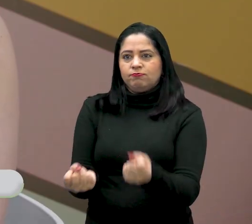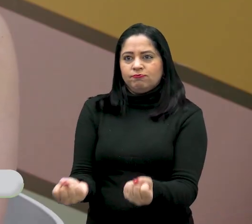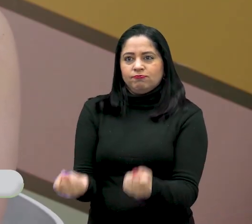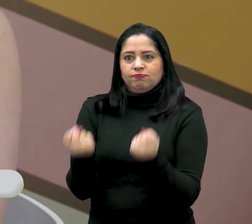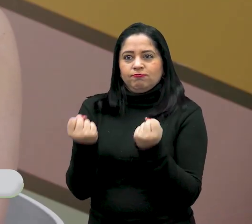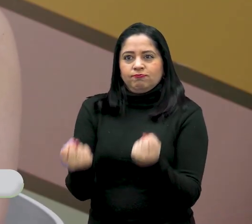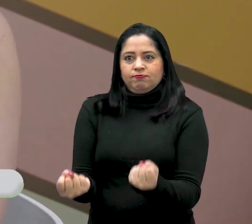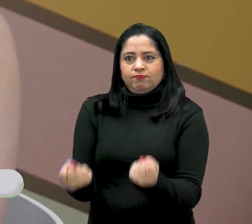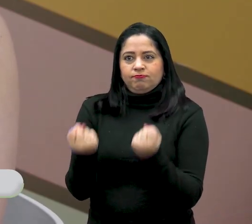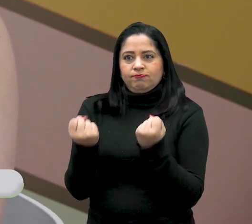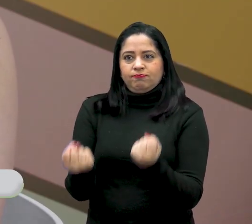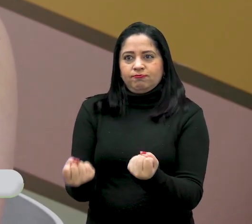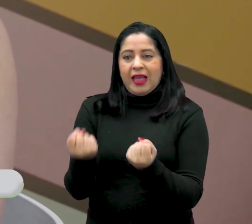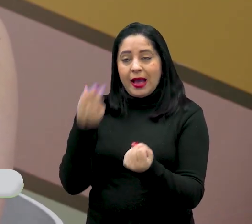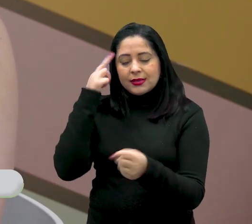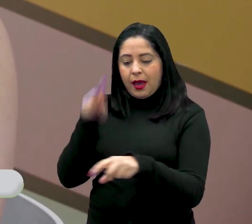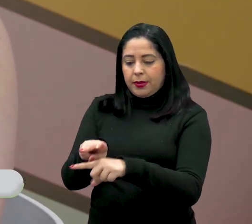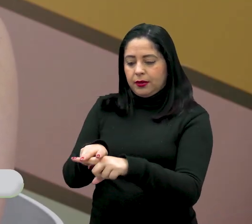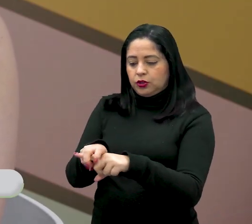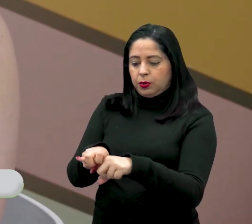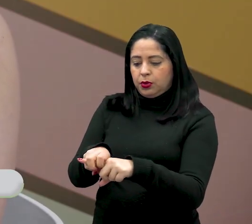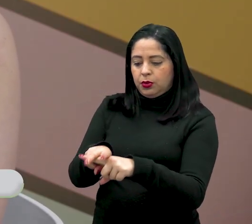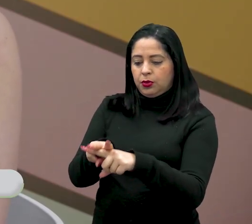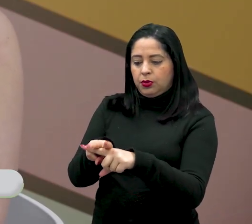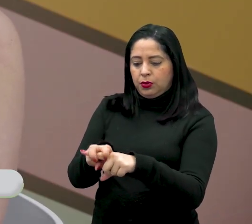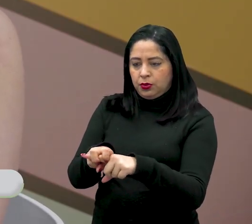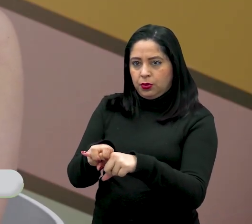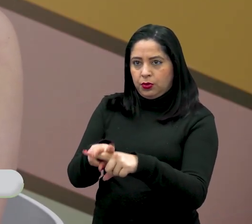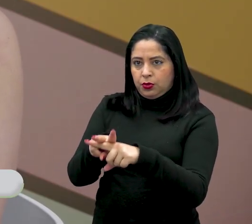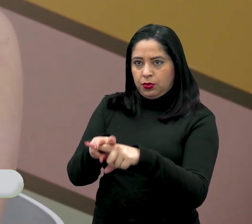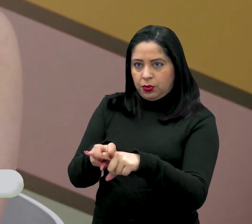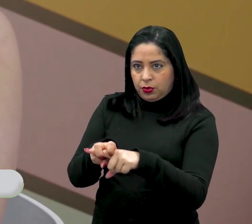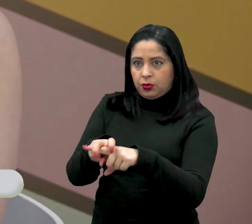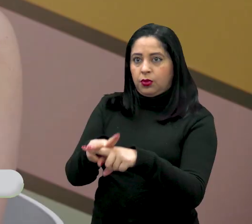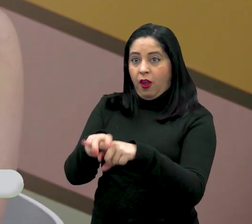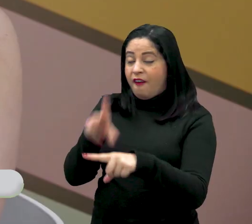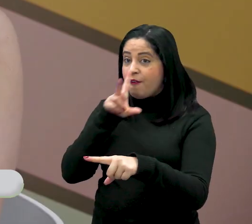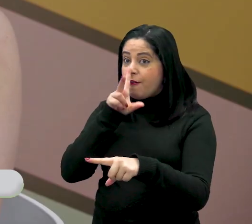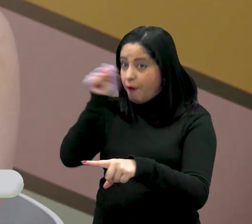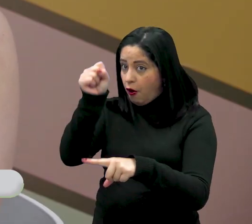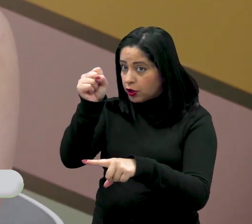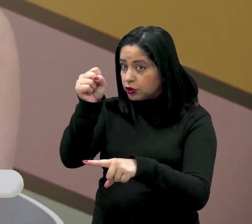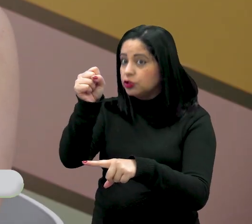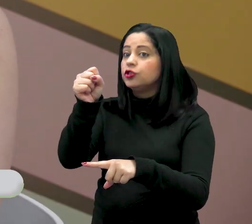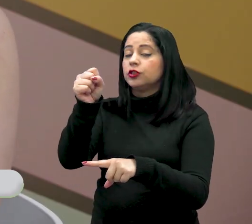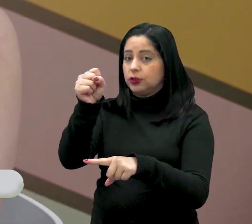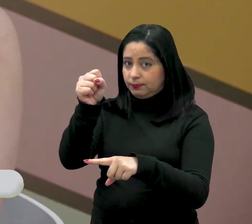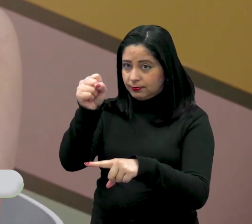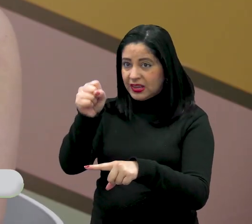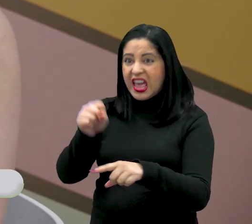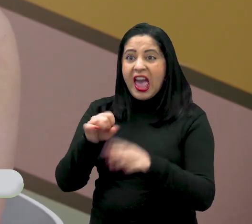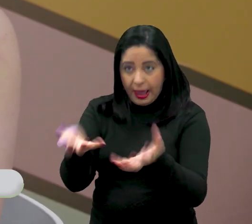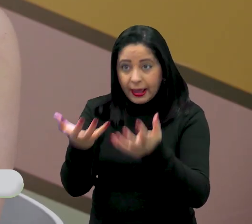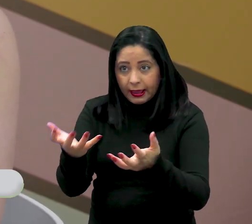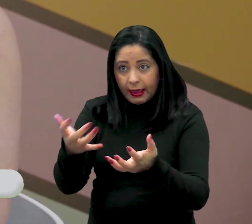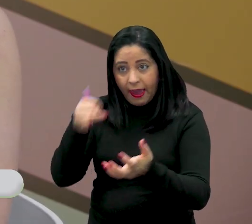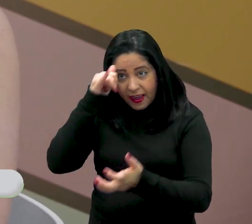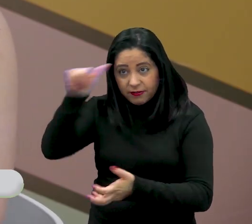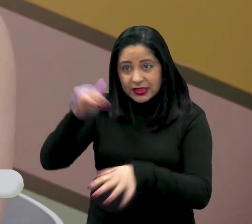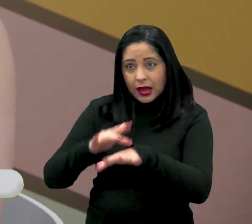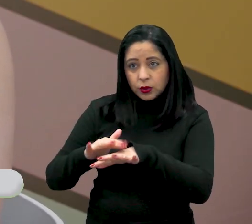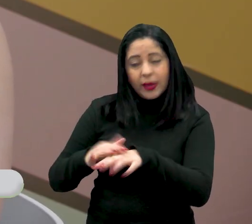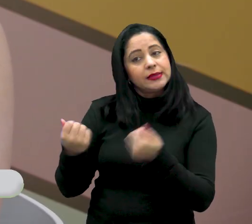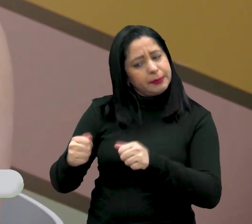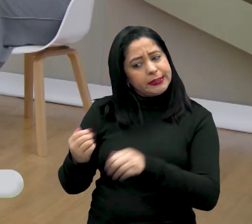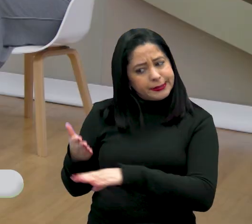ideal. Então, a gente tirar essa sobrecarga do nosso joelho. Sim. Então, a prática de atividade física é o principal. Quer prevenir, vamos ficar